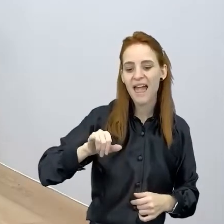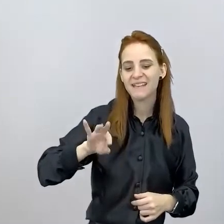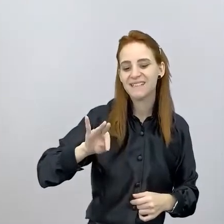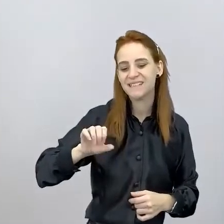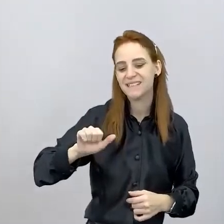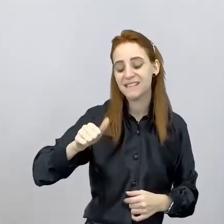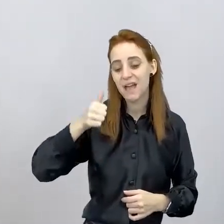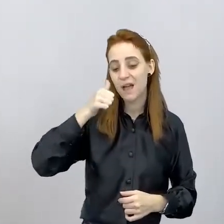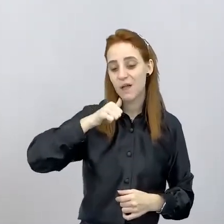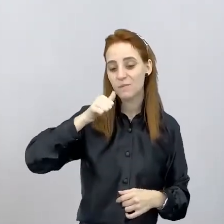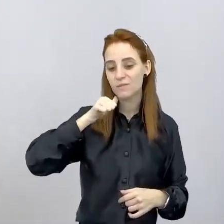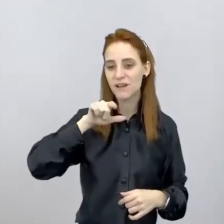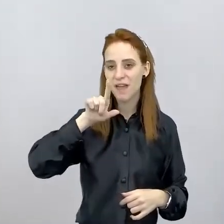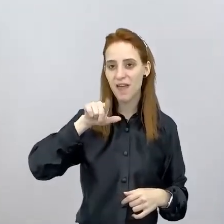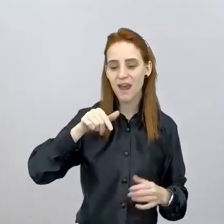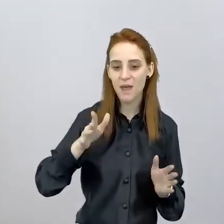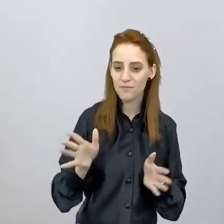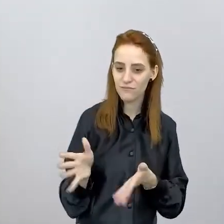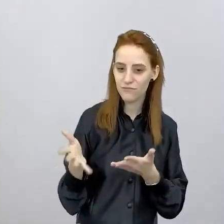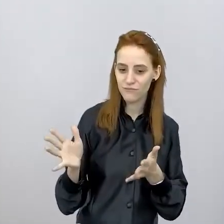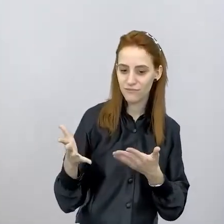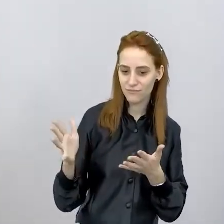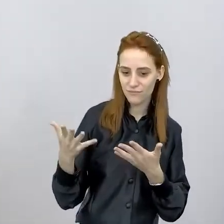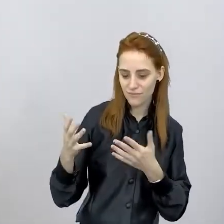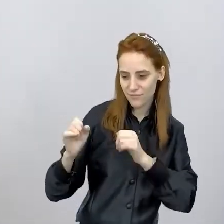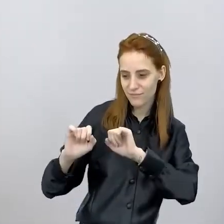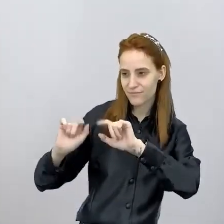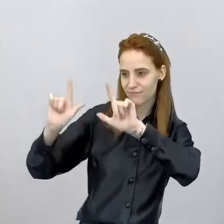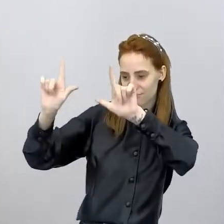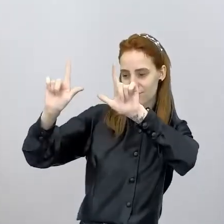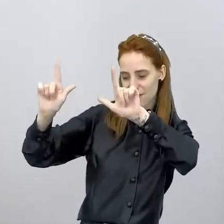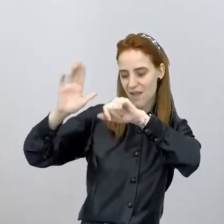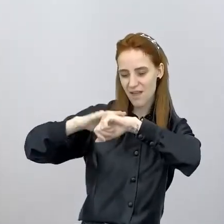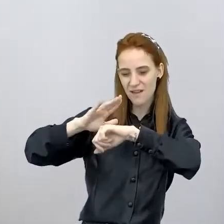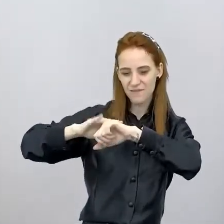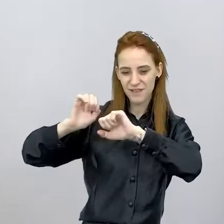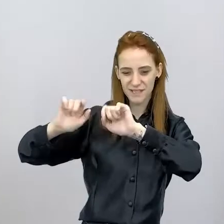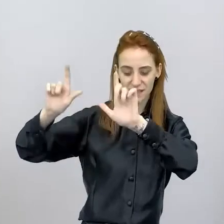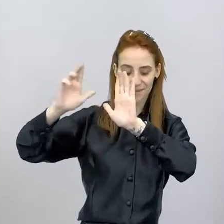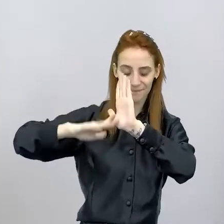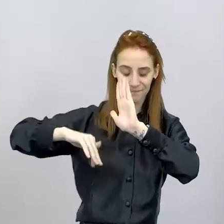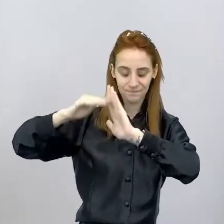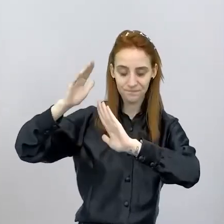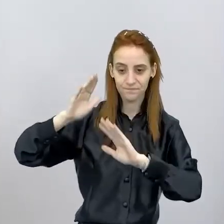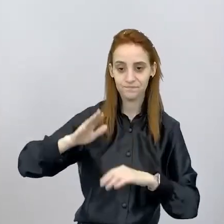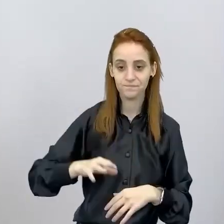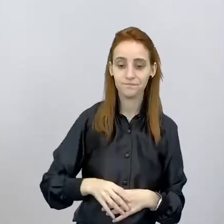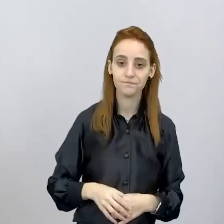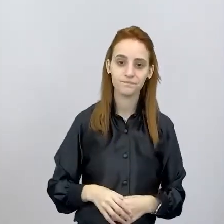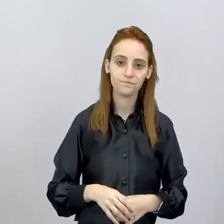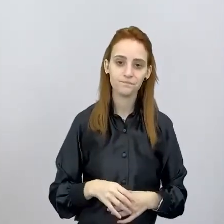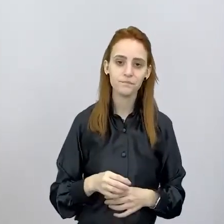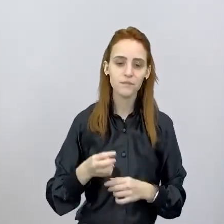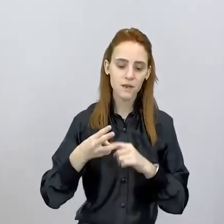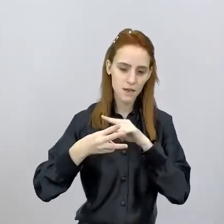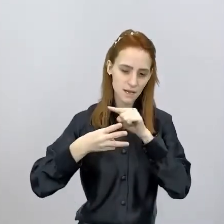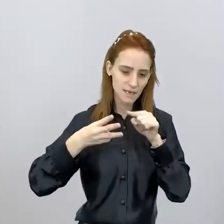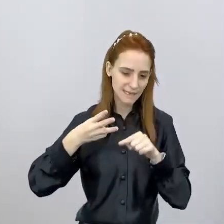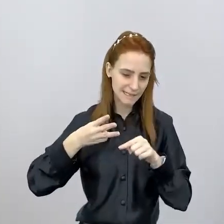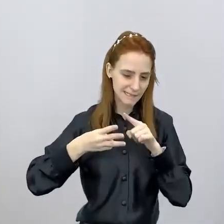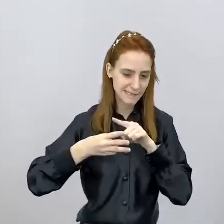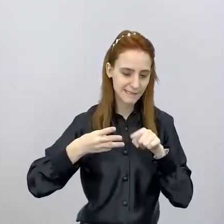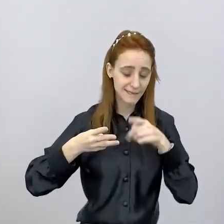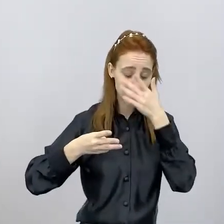que pensou a semana. Vamos colocar 4 então, vai. A Anitta Malfatti. Você tem o pessoal da Semana de Arte Moderna. Esses 4, ou sei lá, os 20, 30